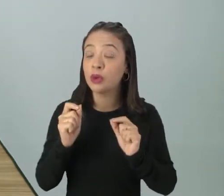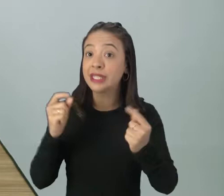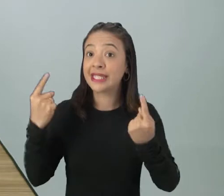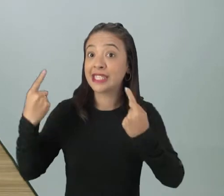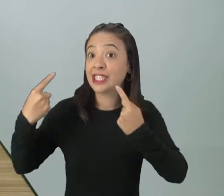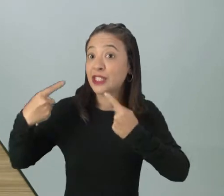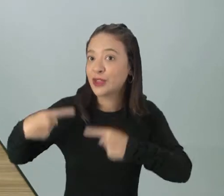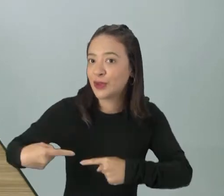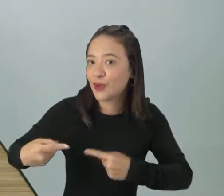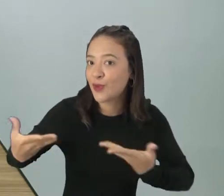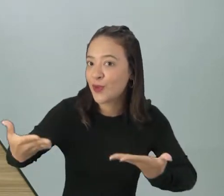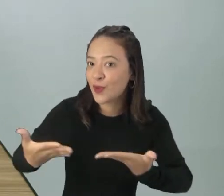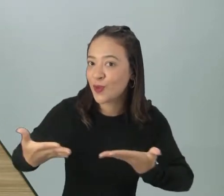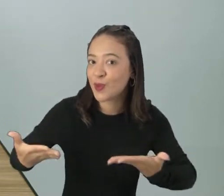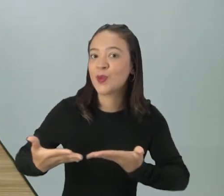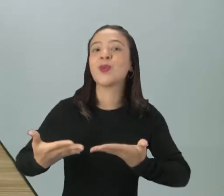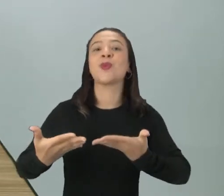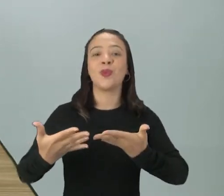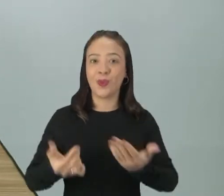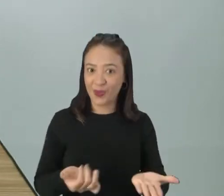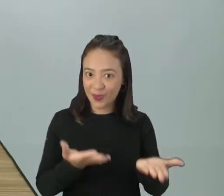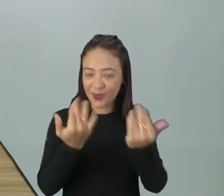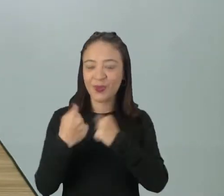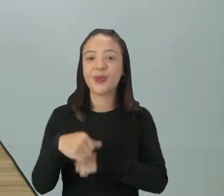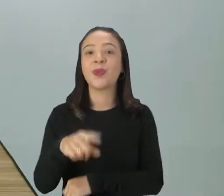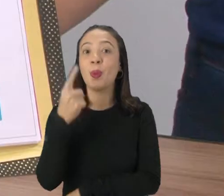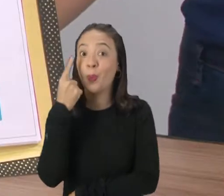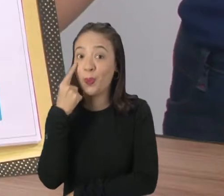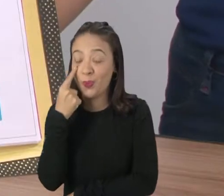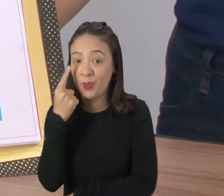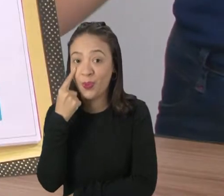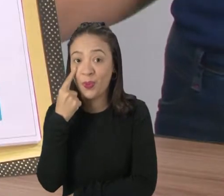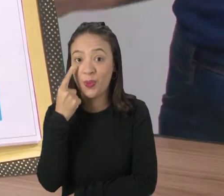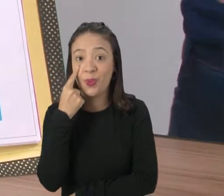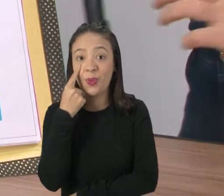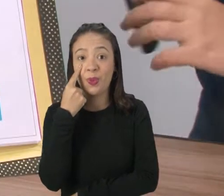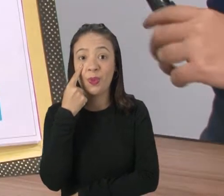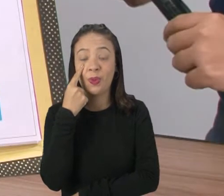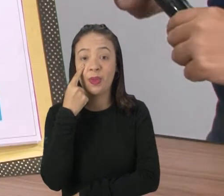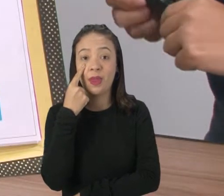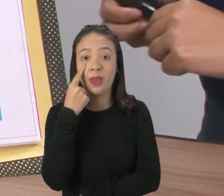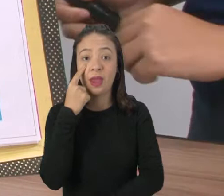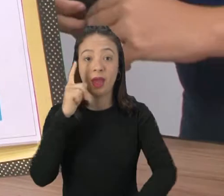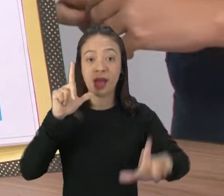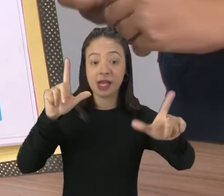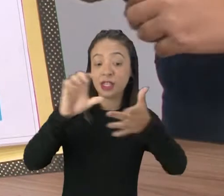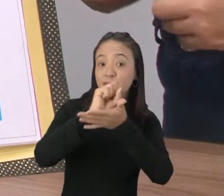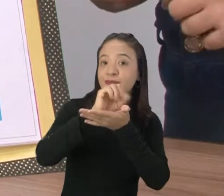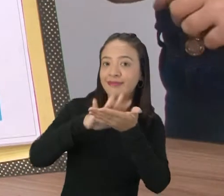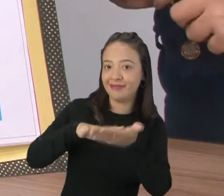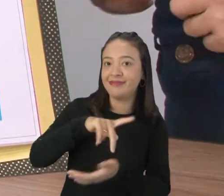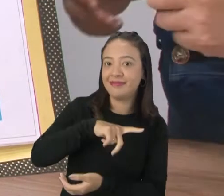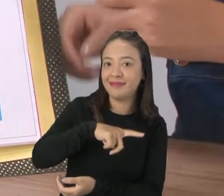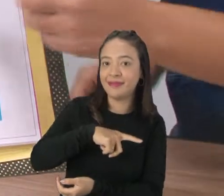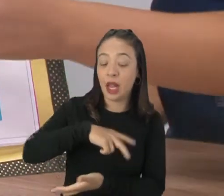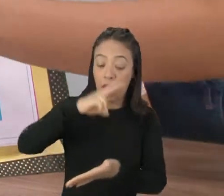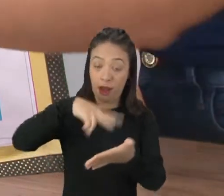desafios. Isso mesmo, vamos lá. Olhando aqui para a nossa atividade, vamos